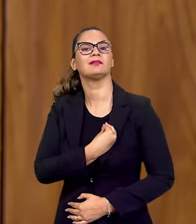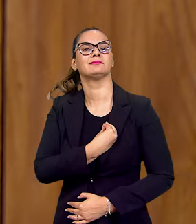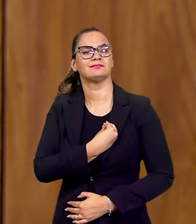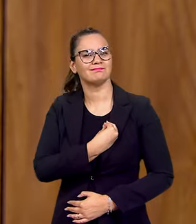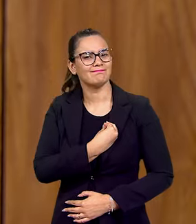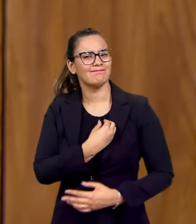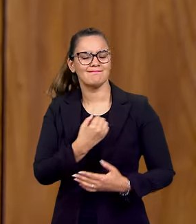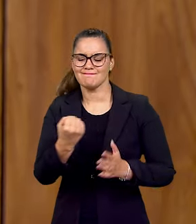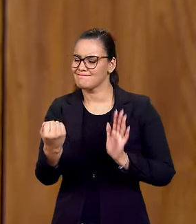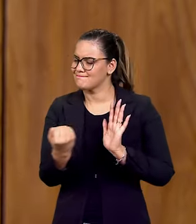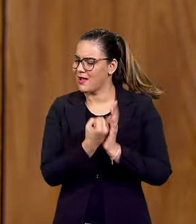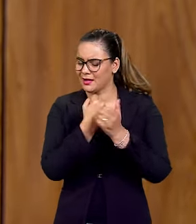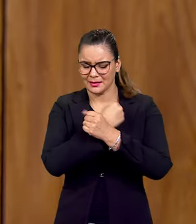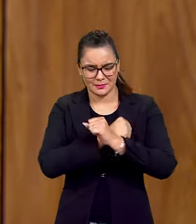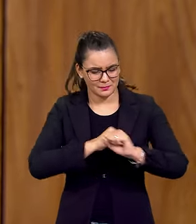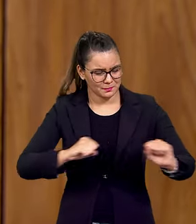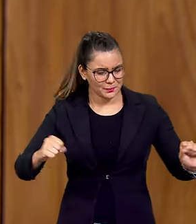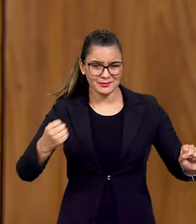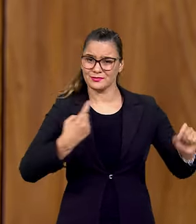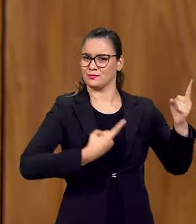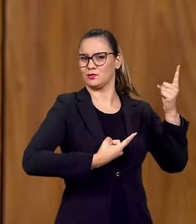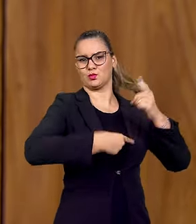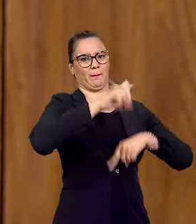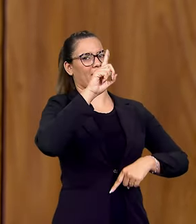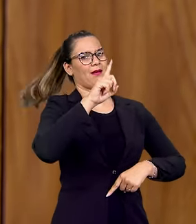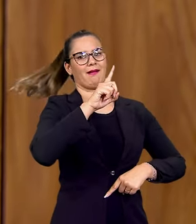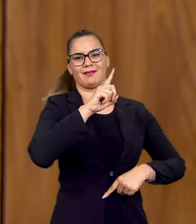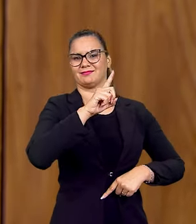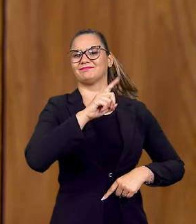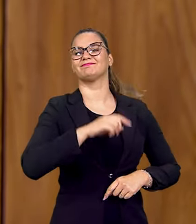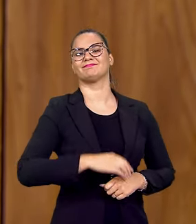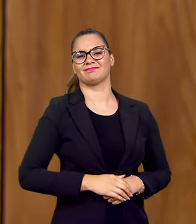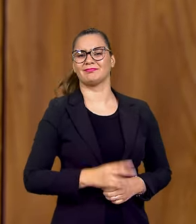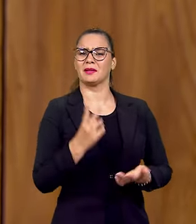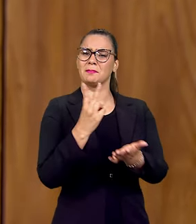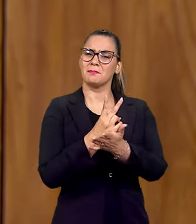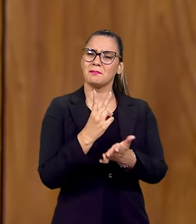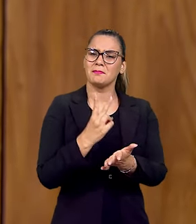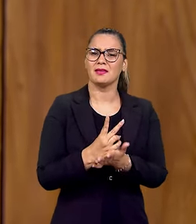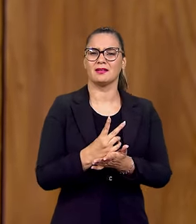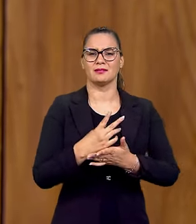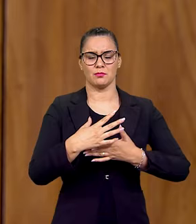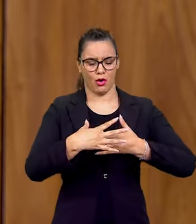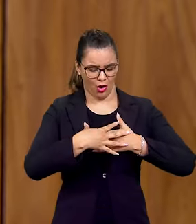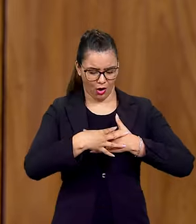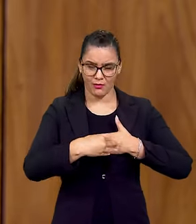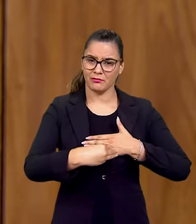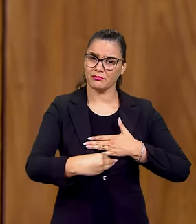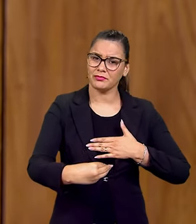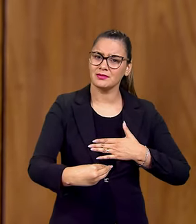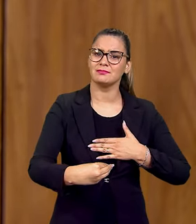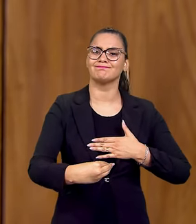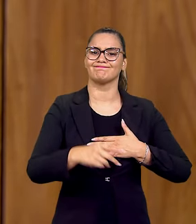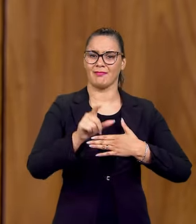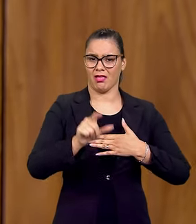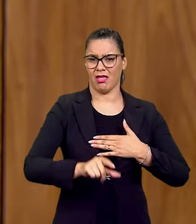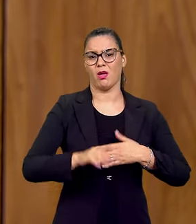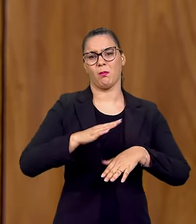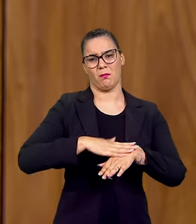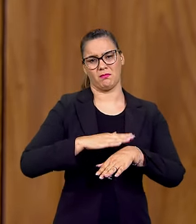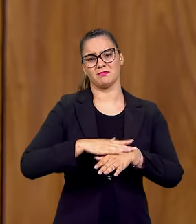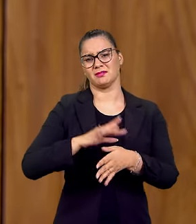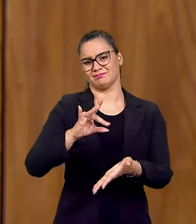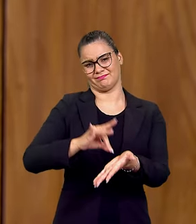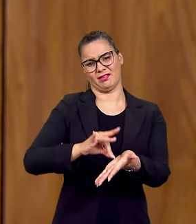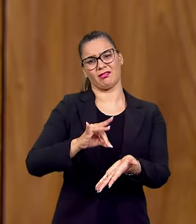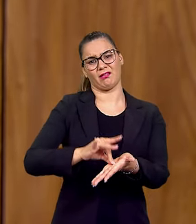vidas, marcas insuperáveis em suas vidas, mesmo que a orfandade seja a